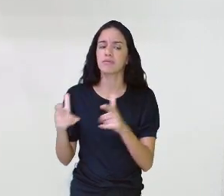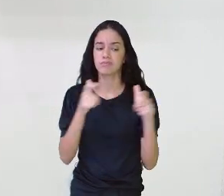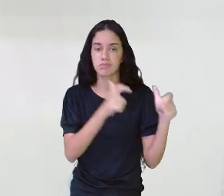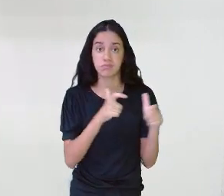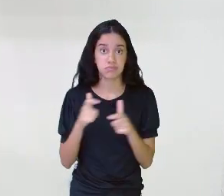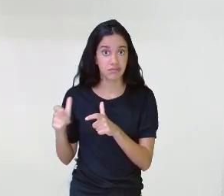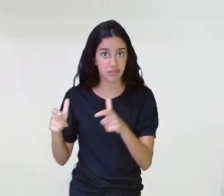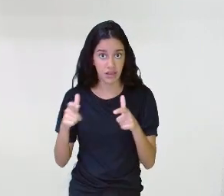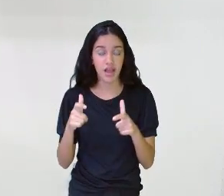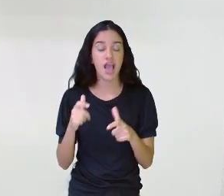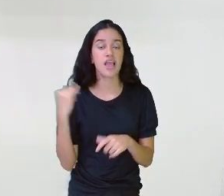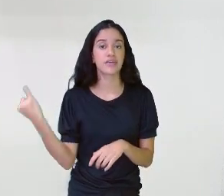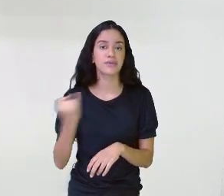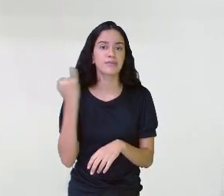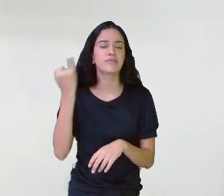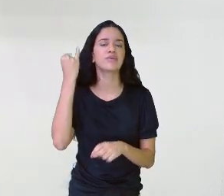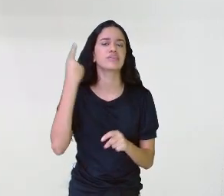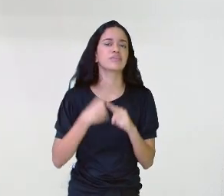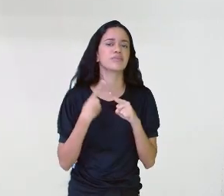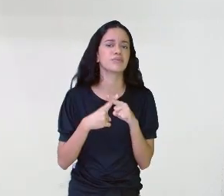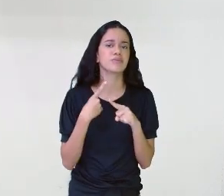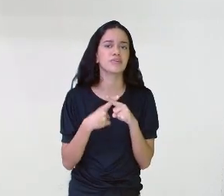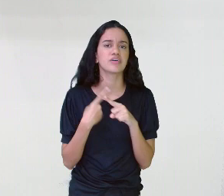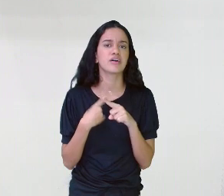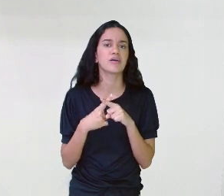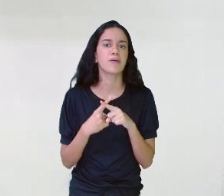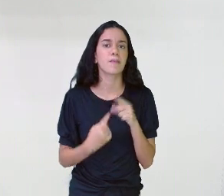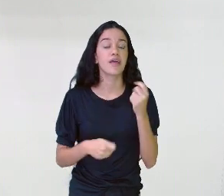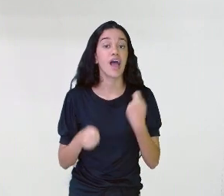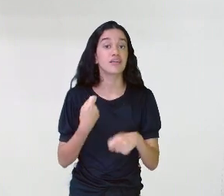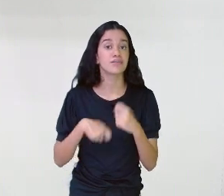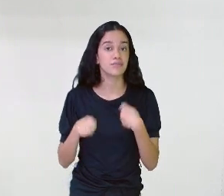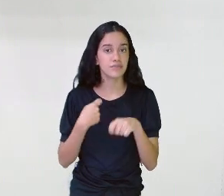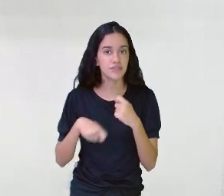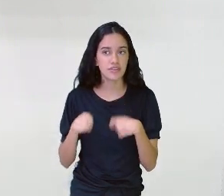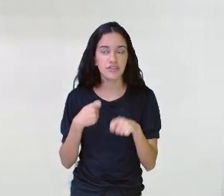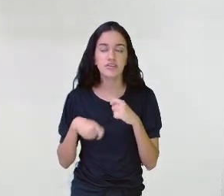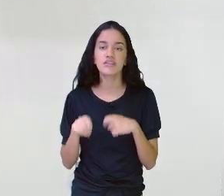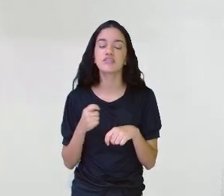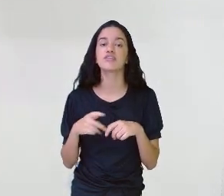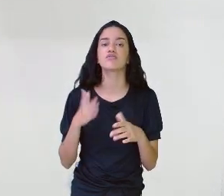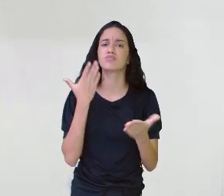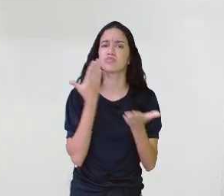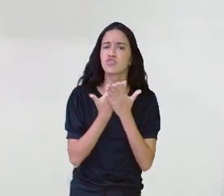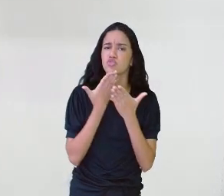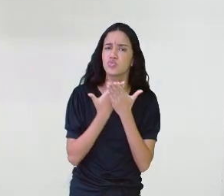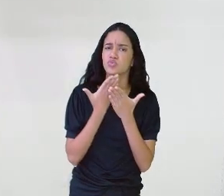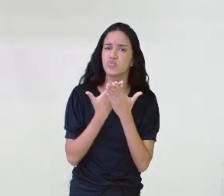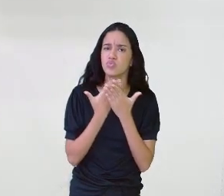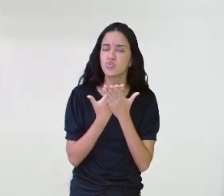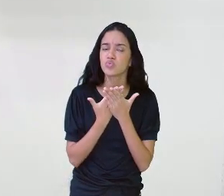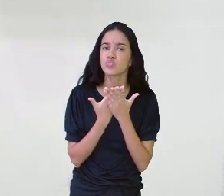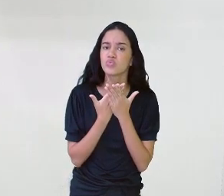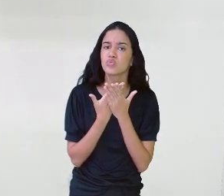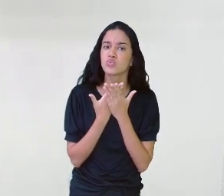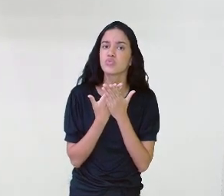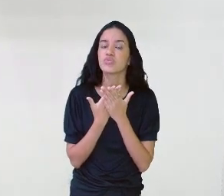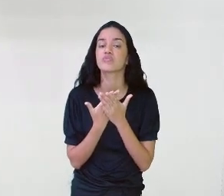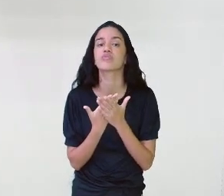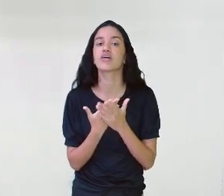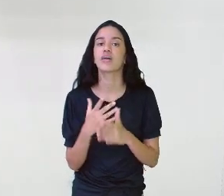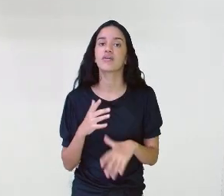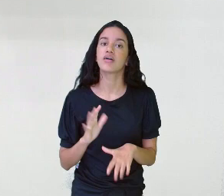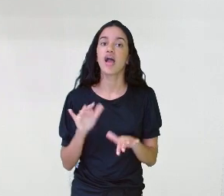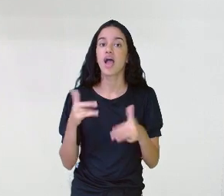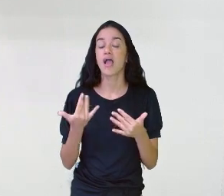são importantes, porque fazem com que a administração e esses estudos sejam feitos de